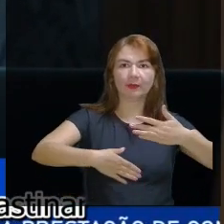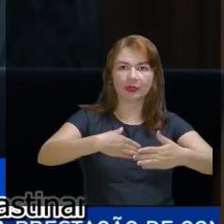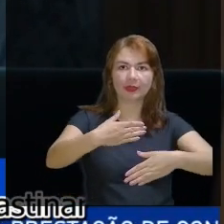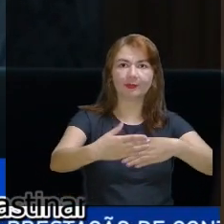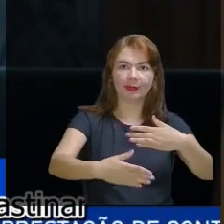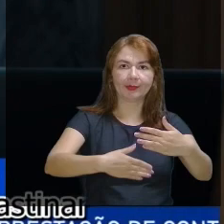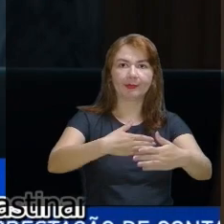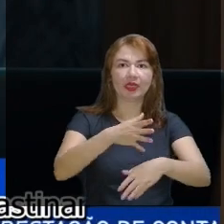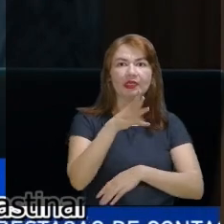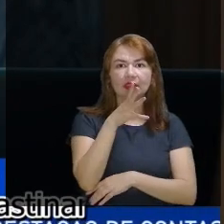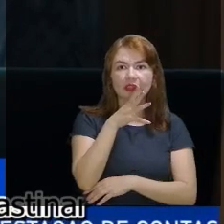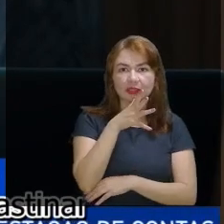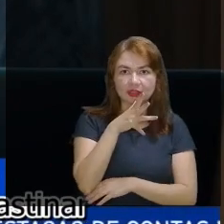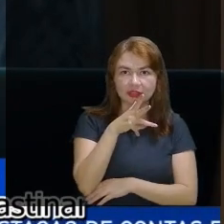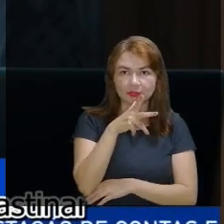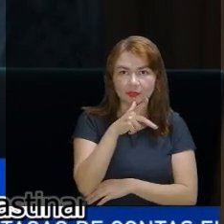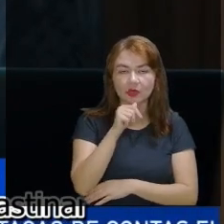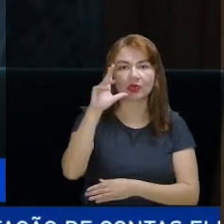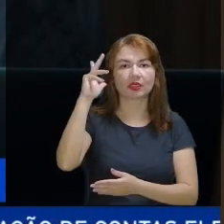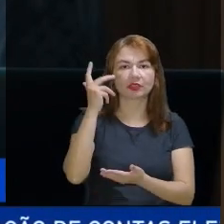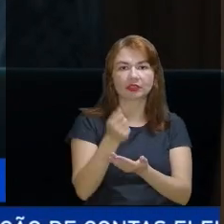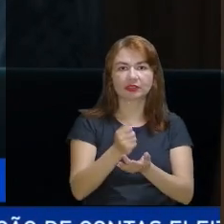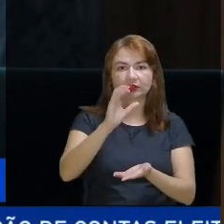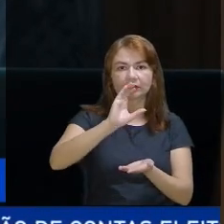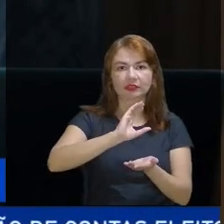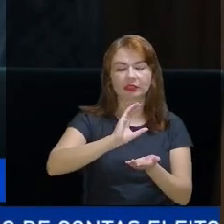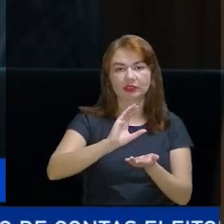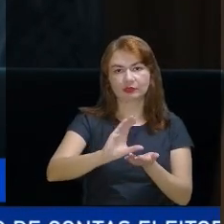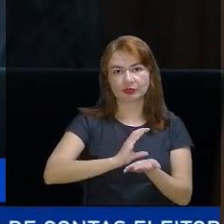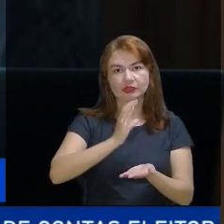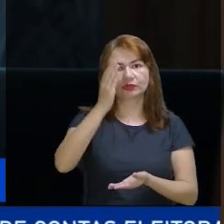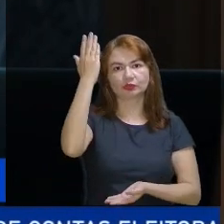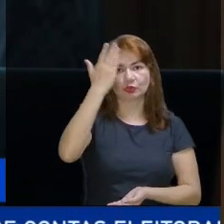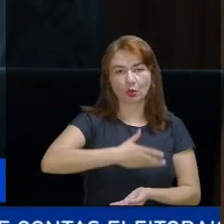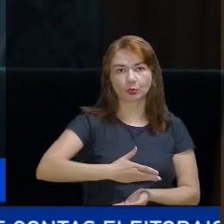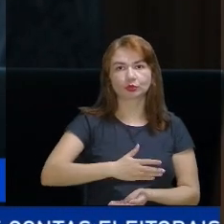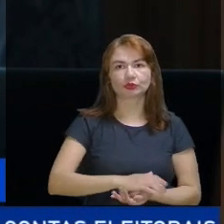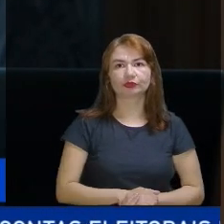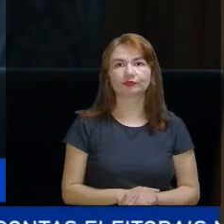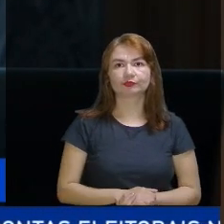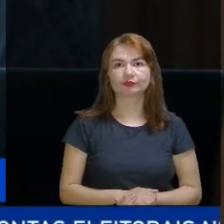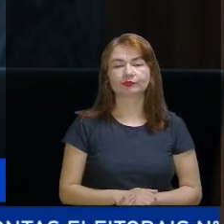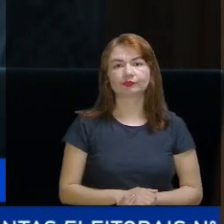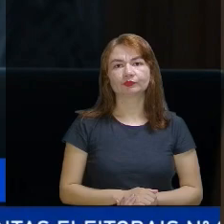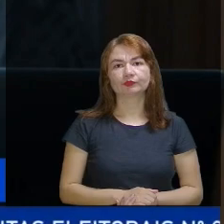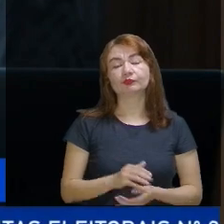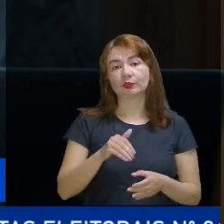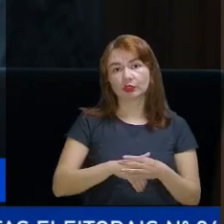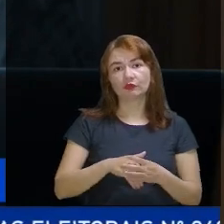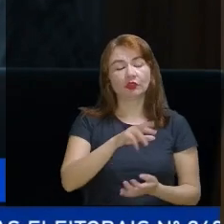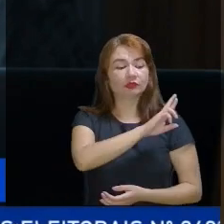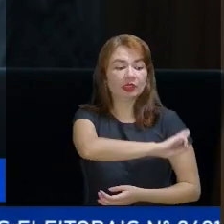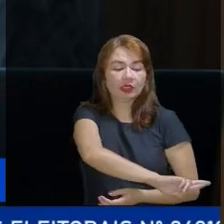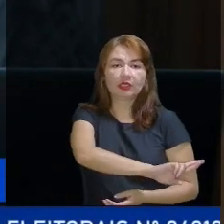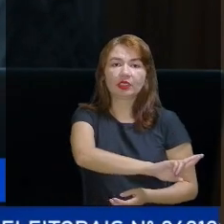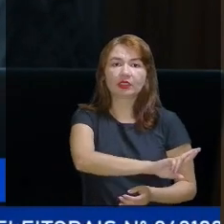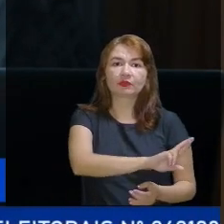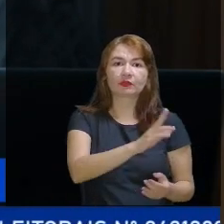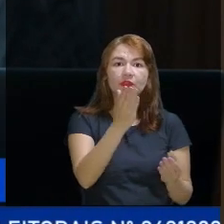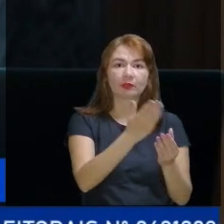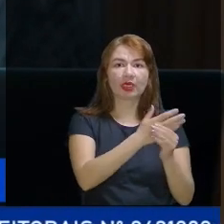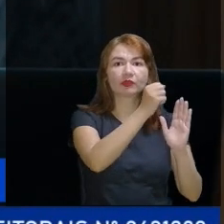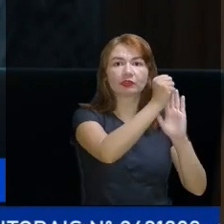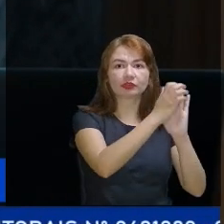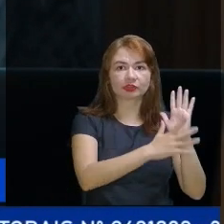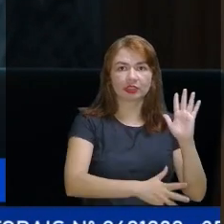Paulo Madeira. Da decisão na prestação de contas. Por tais motivos, senhor presidente, eu estou votando pela rejeição dos embargos de declaração